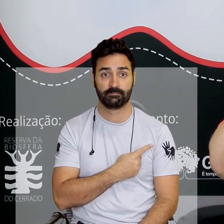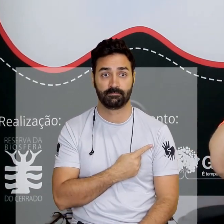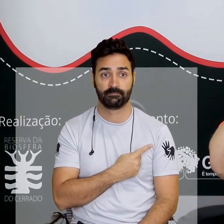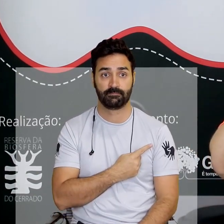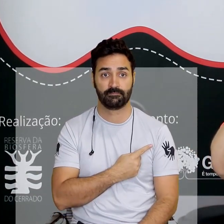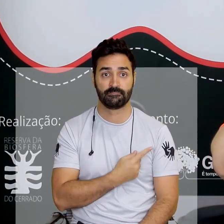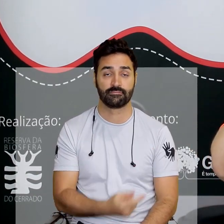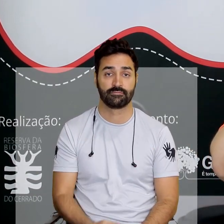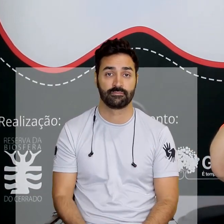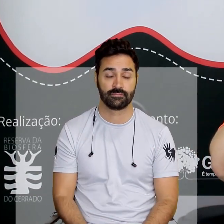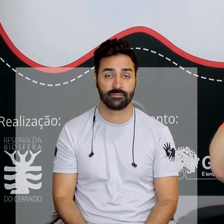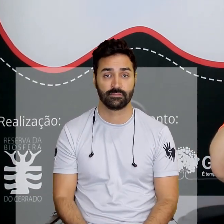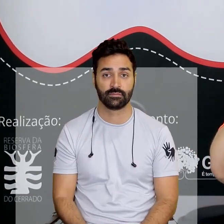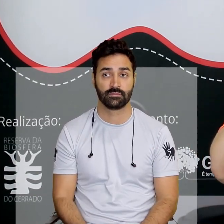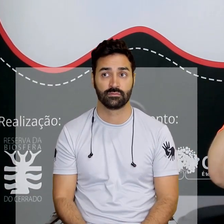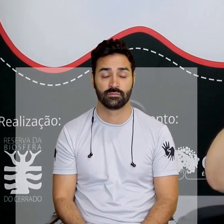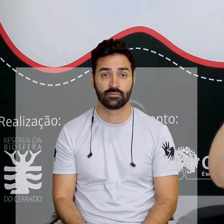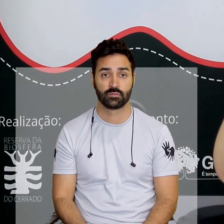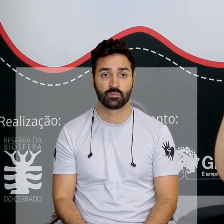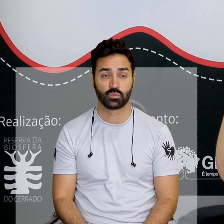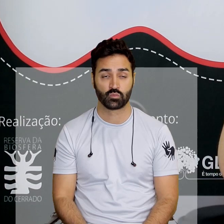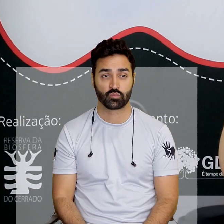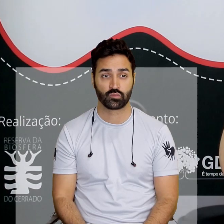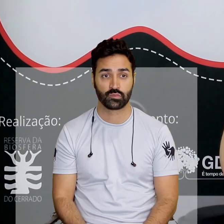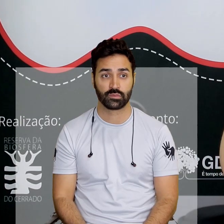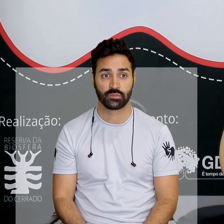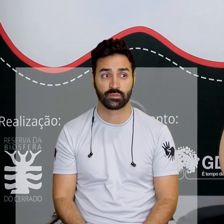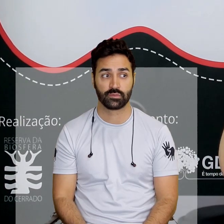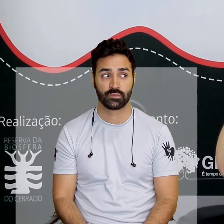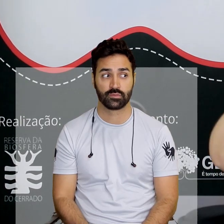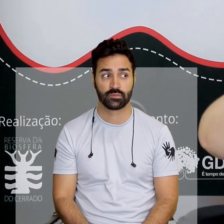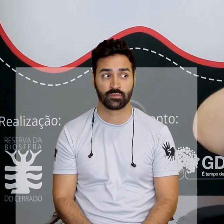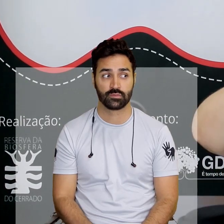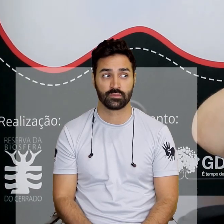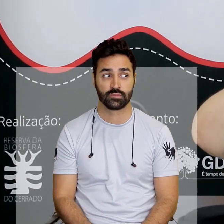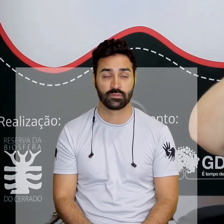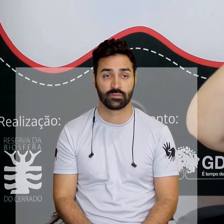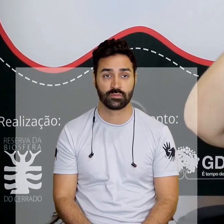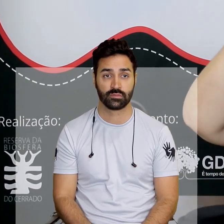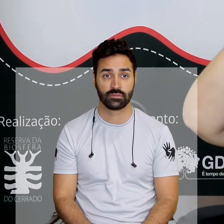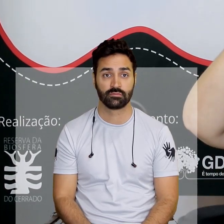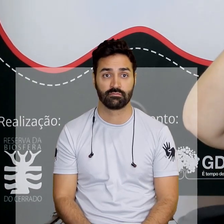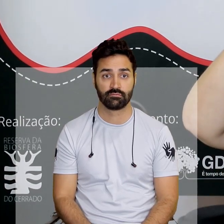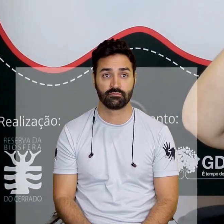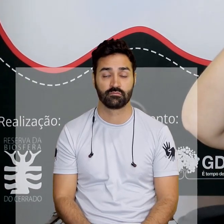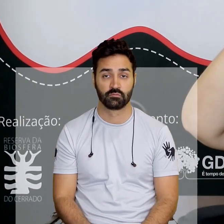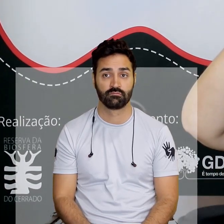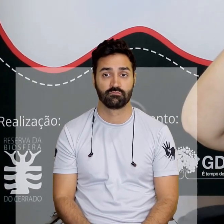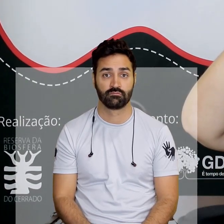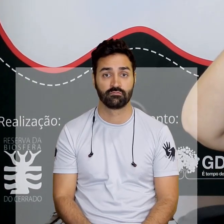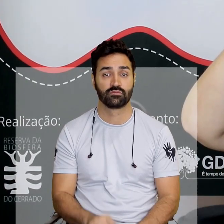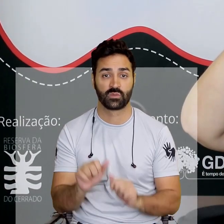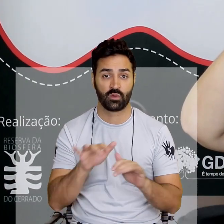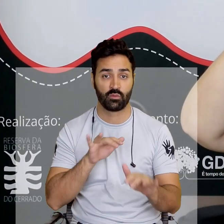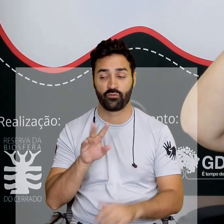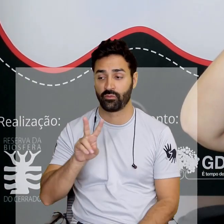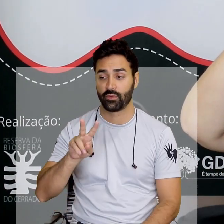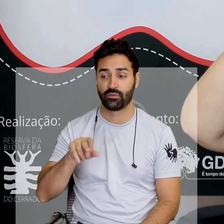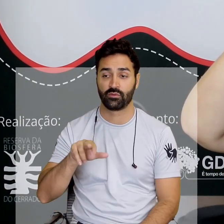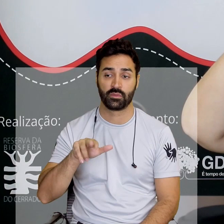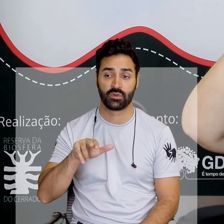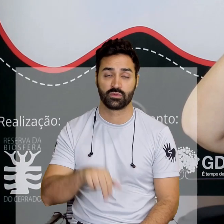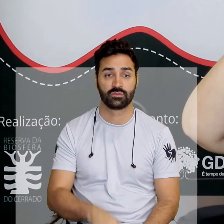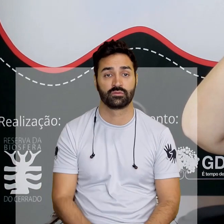assim, irmãos, ou irmãos. Ó, os dois dedos fazendo o movimento para cima e para baixo,